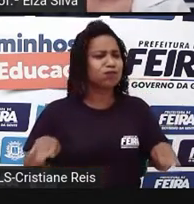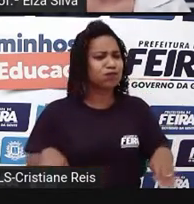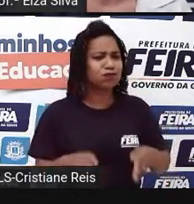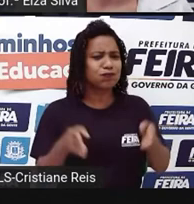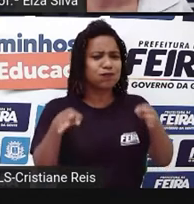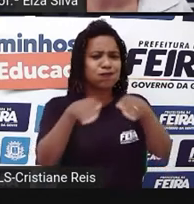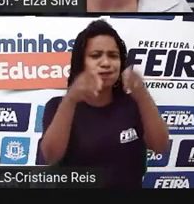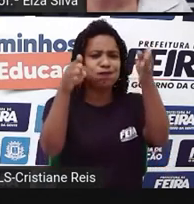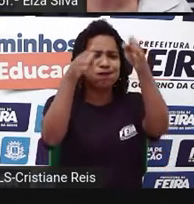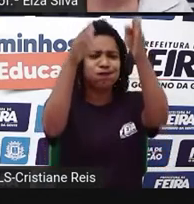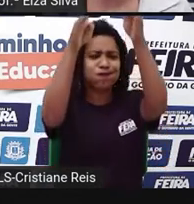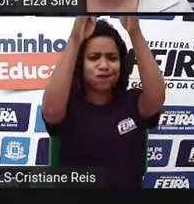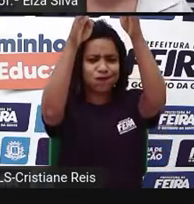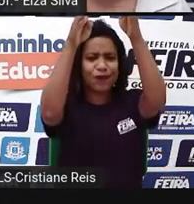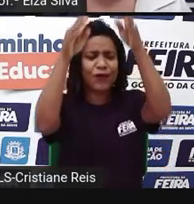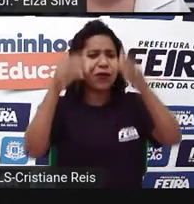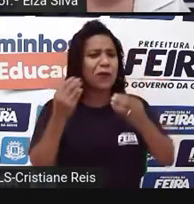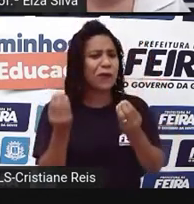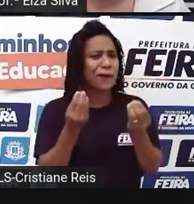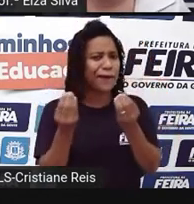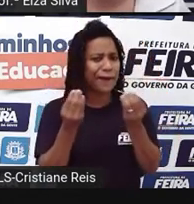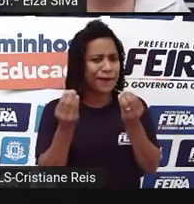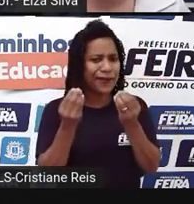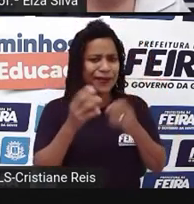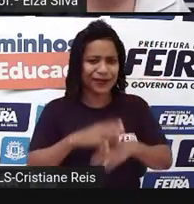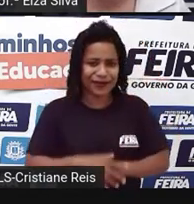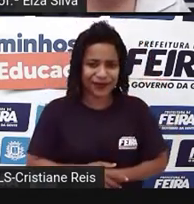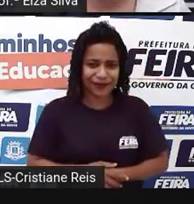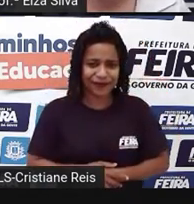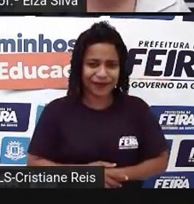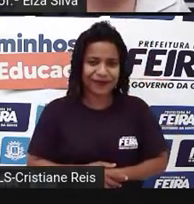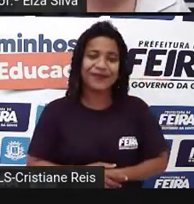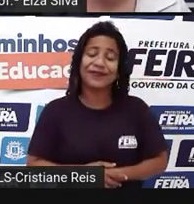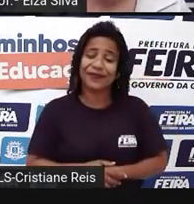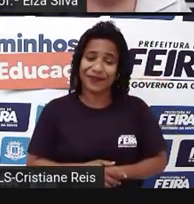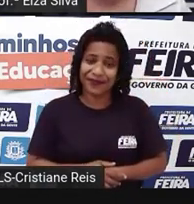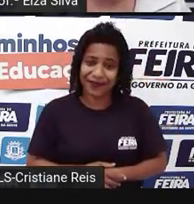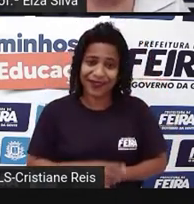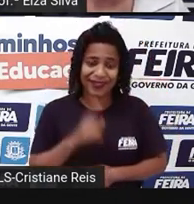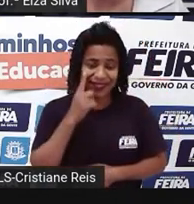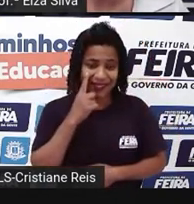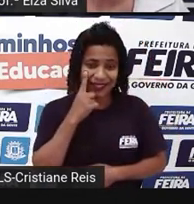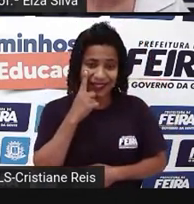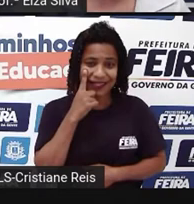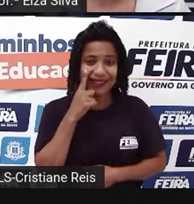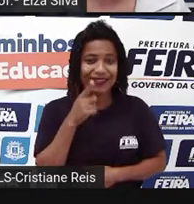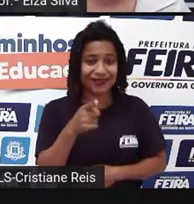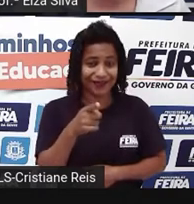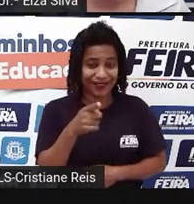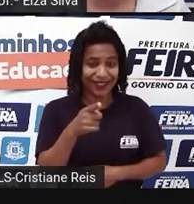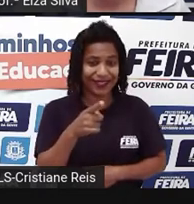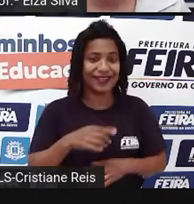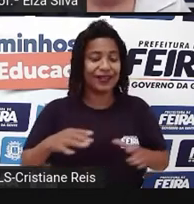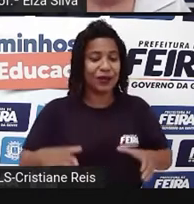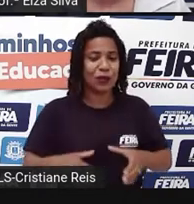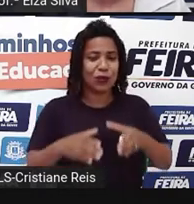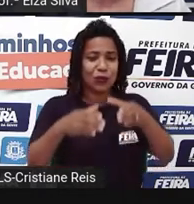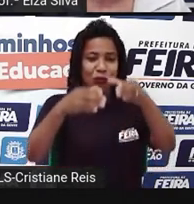tem nesta torre, né? Observem aqui que eu coloco para vocês em inglês. It is the